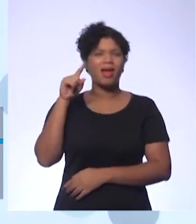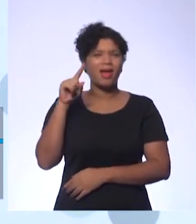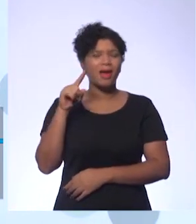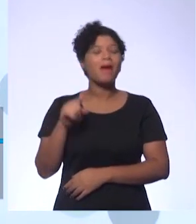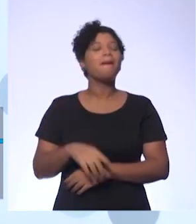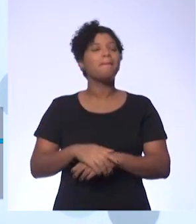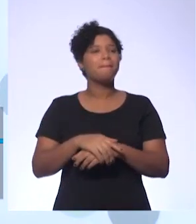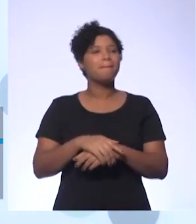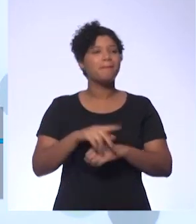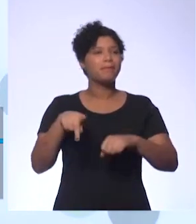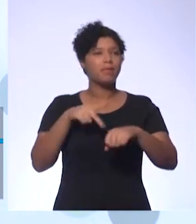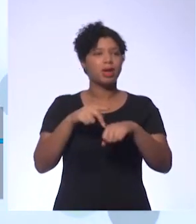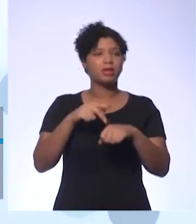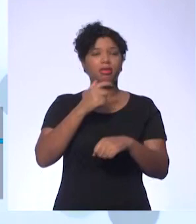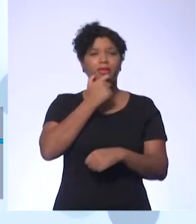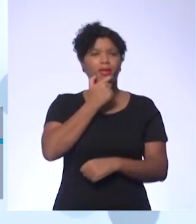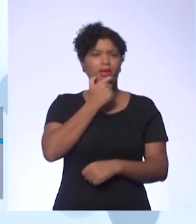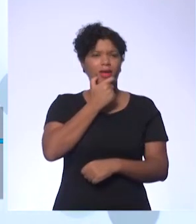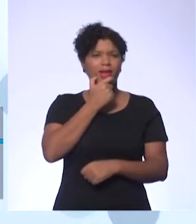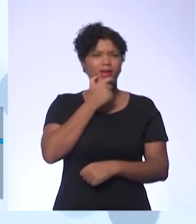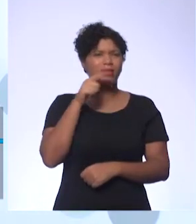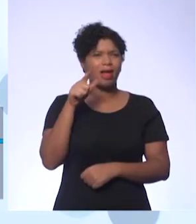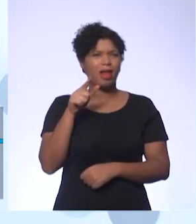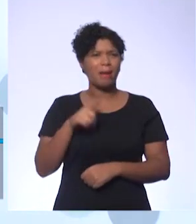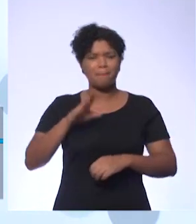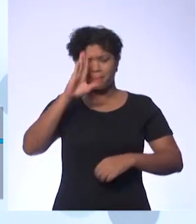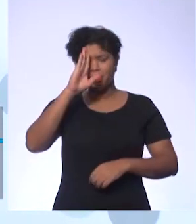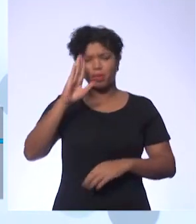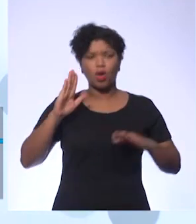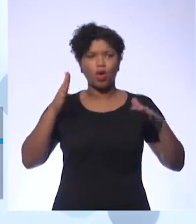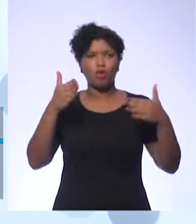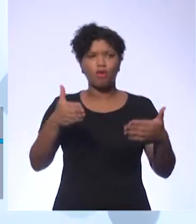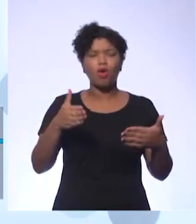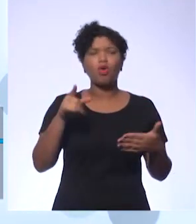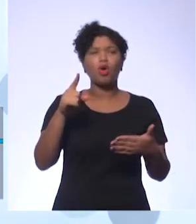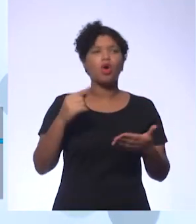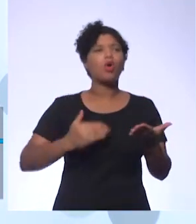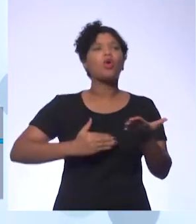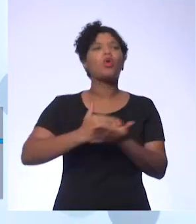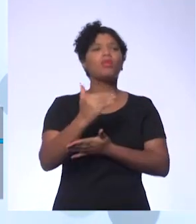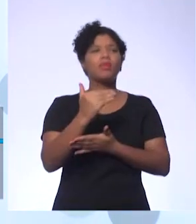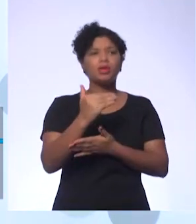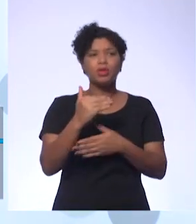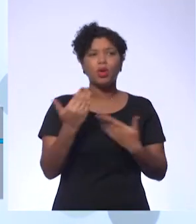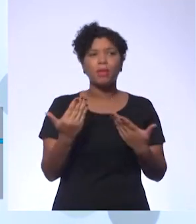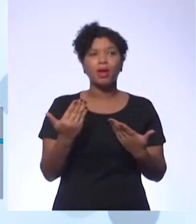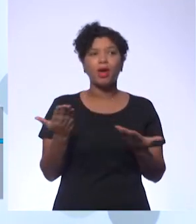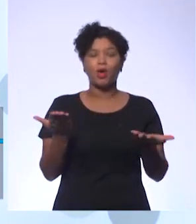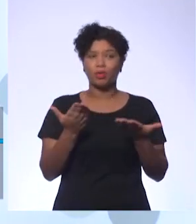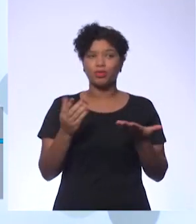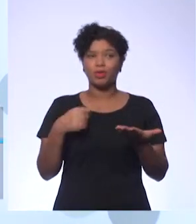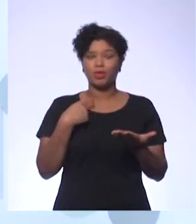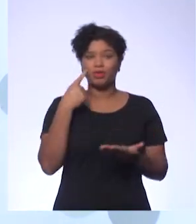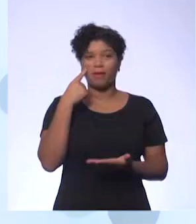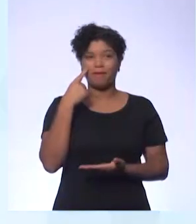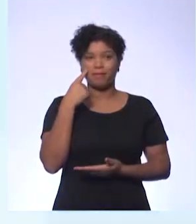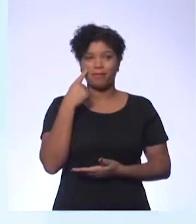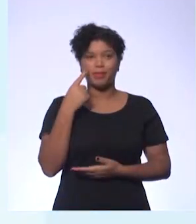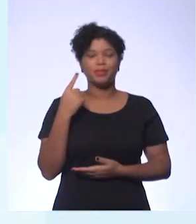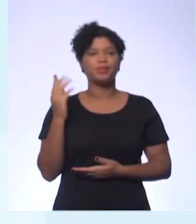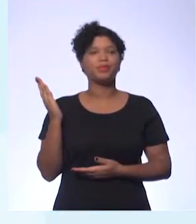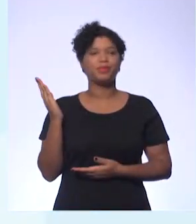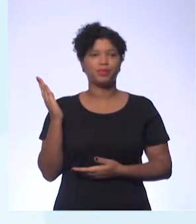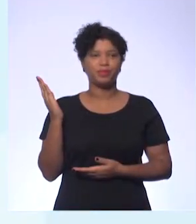Industrial? Para entender toda a Revolução Industrial e por que ela aconteceu na Inglaterra, nós trouxemos até um esquema. Vou colocar na tela para